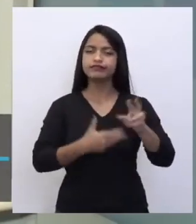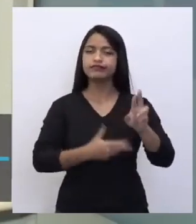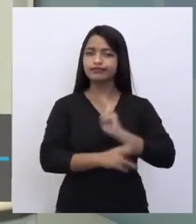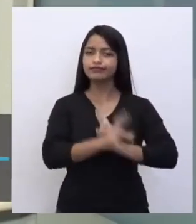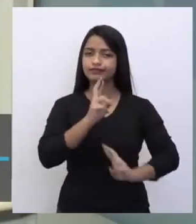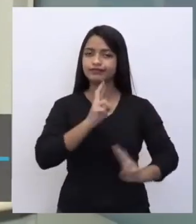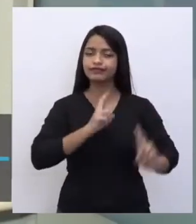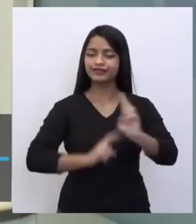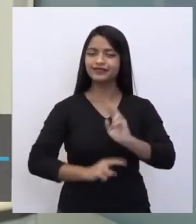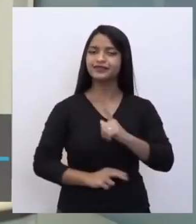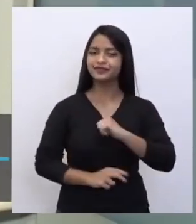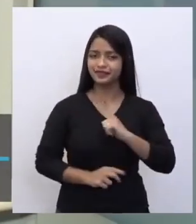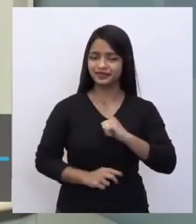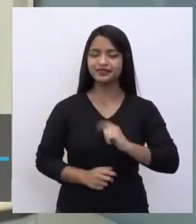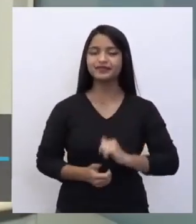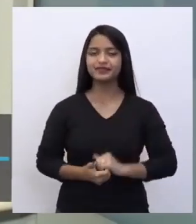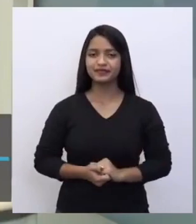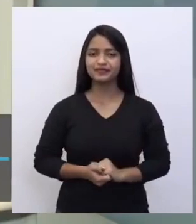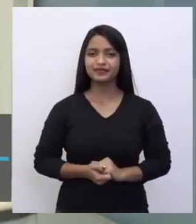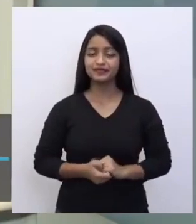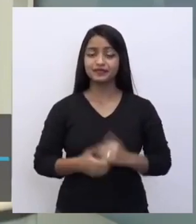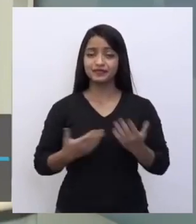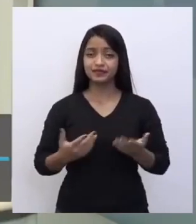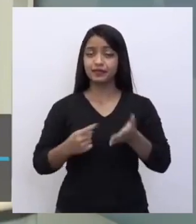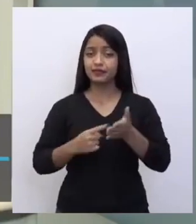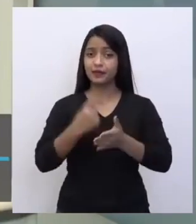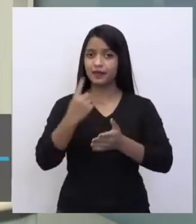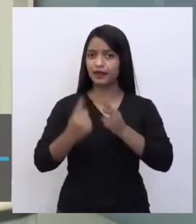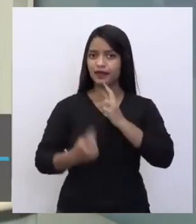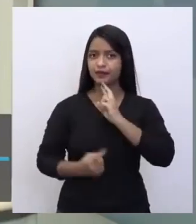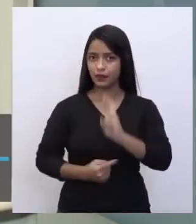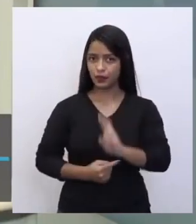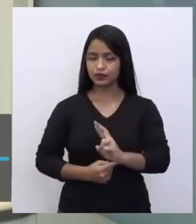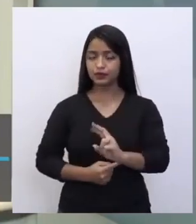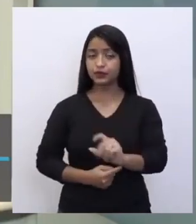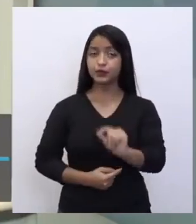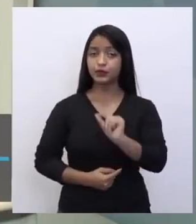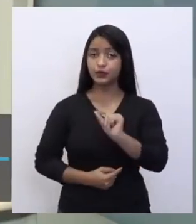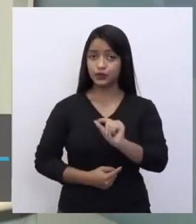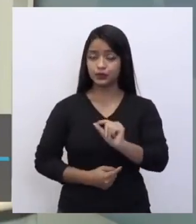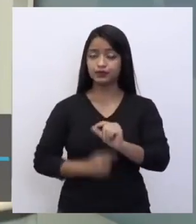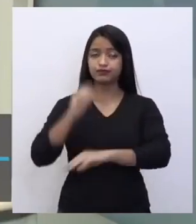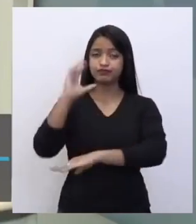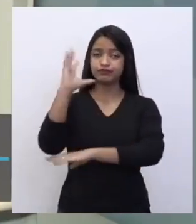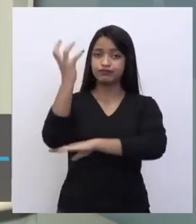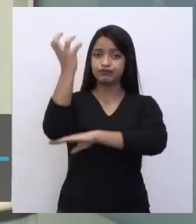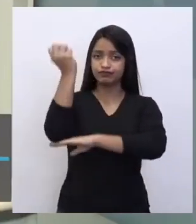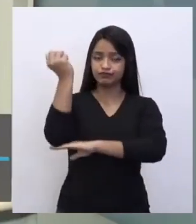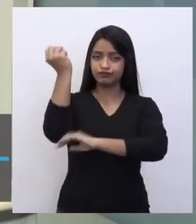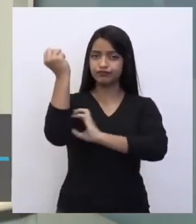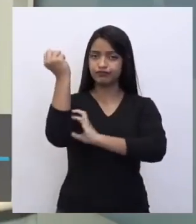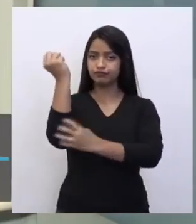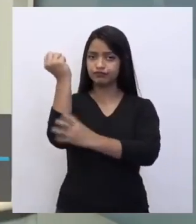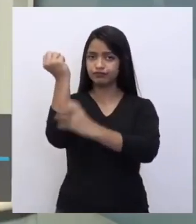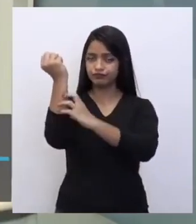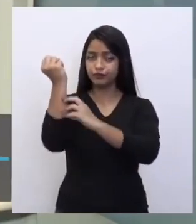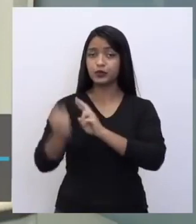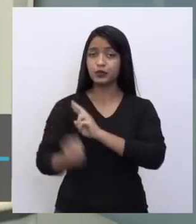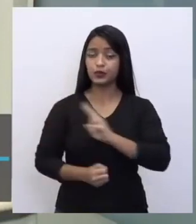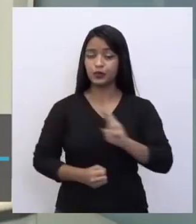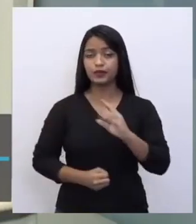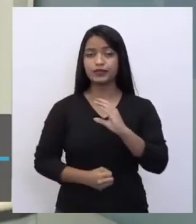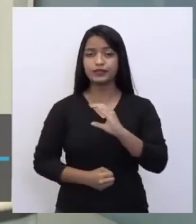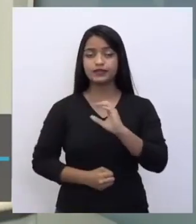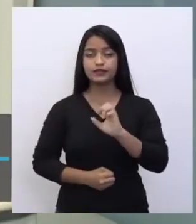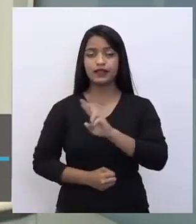contribuições dos seus estudantes e para a primeira resposta foi Cerrado. E também, para a segunda